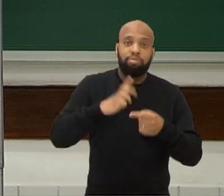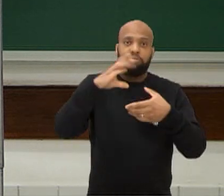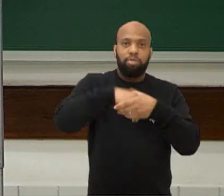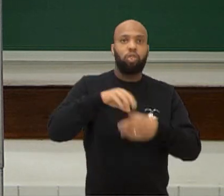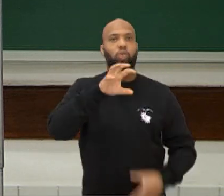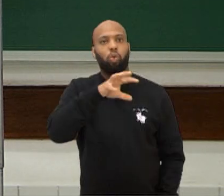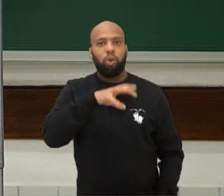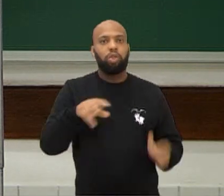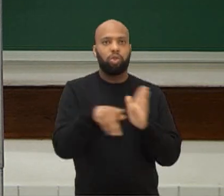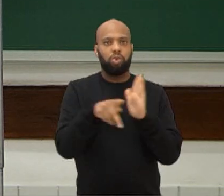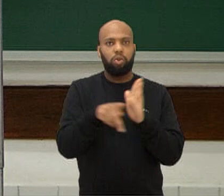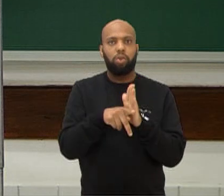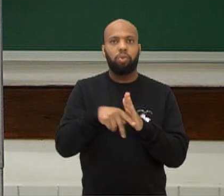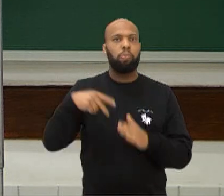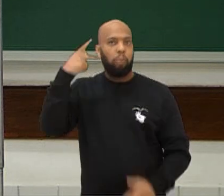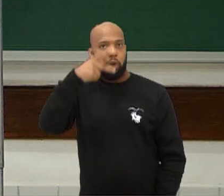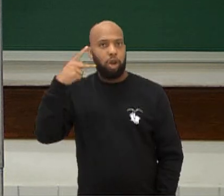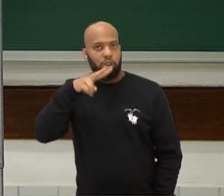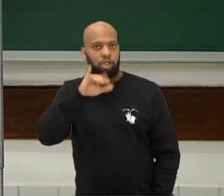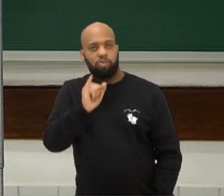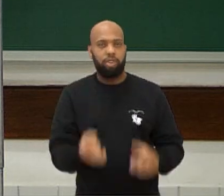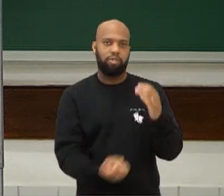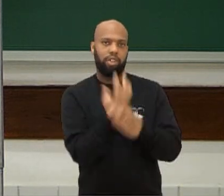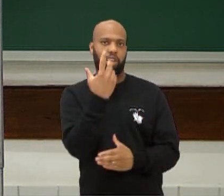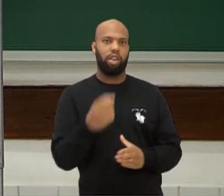que uma boa lei pode surgir.